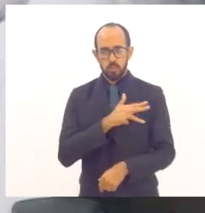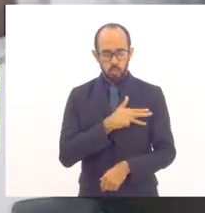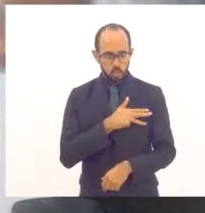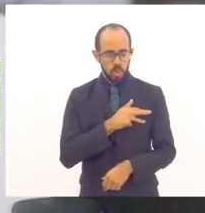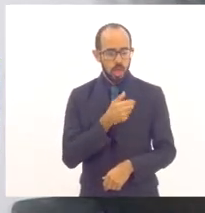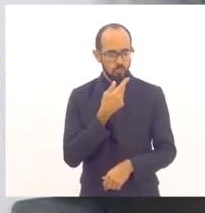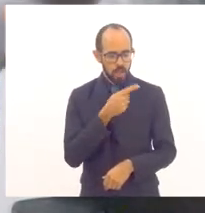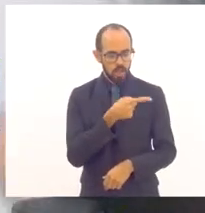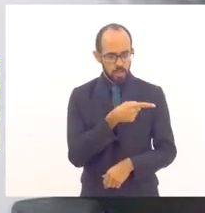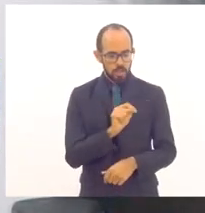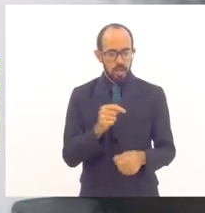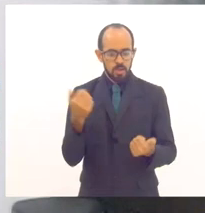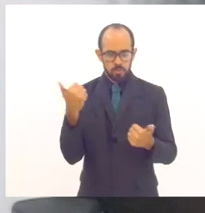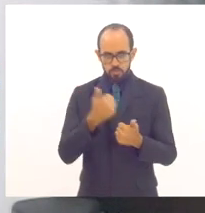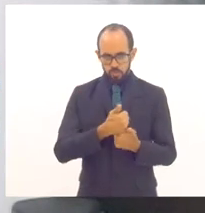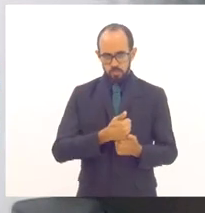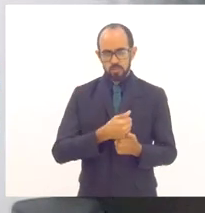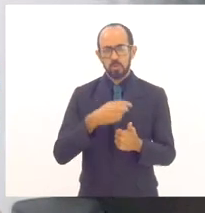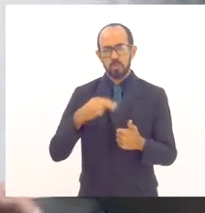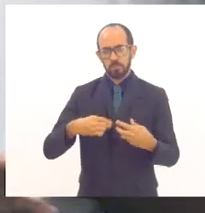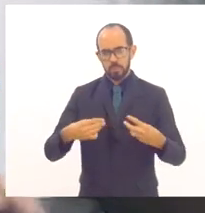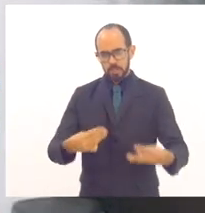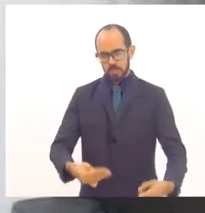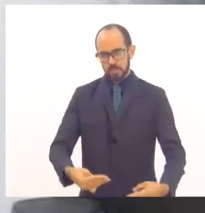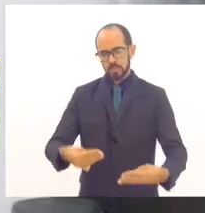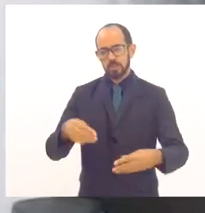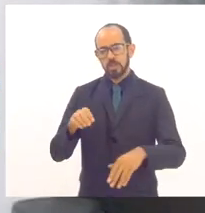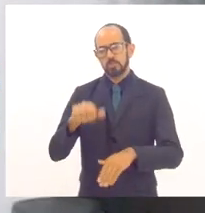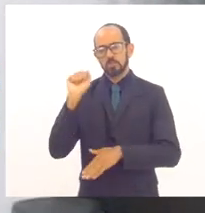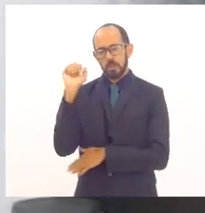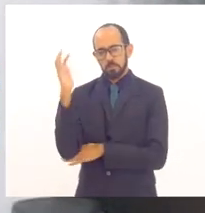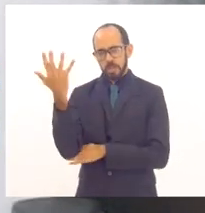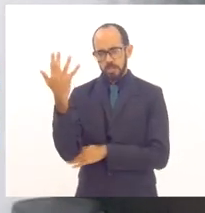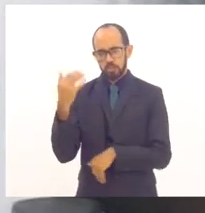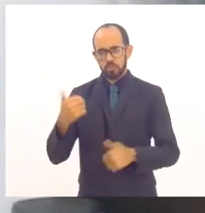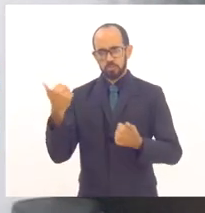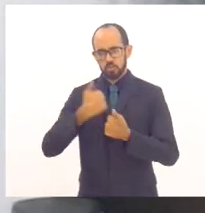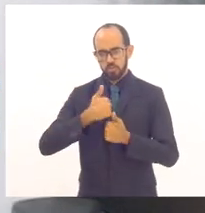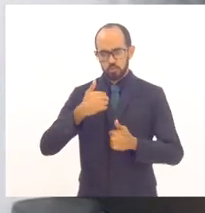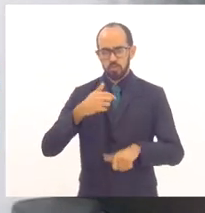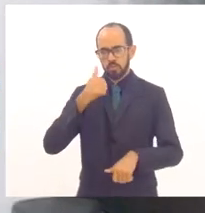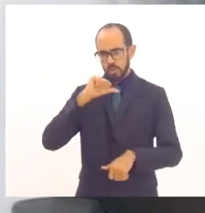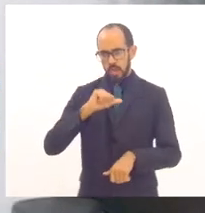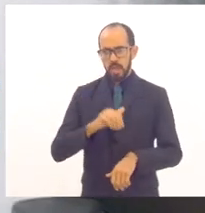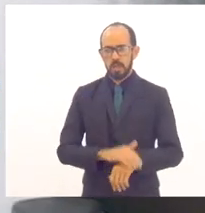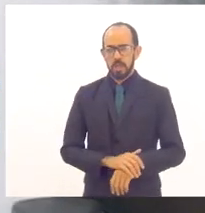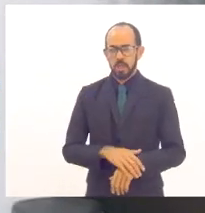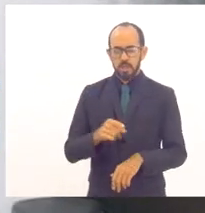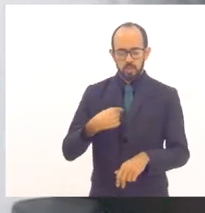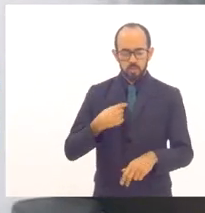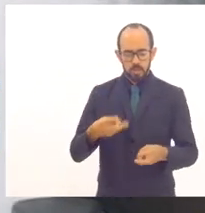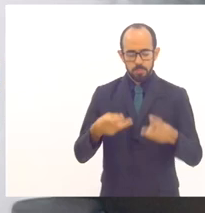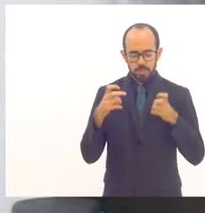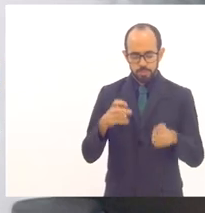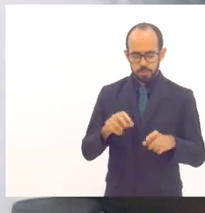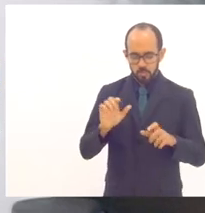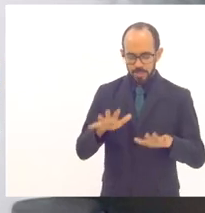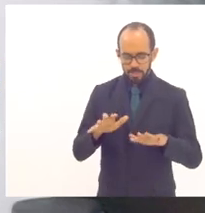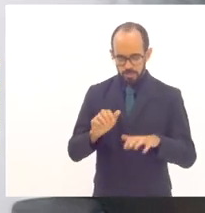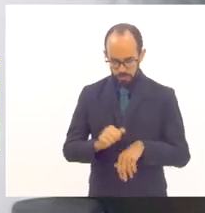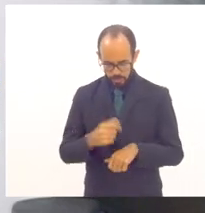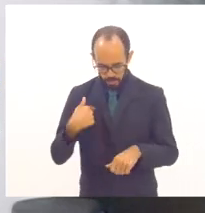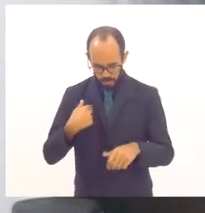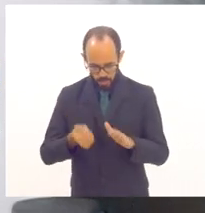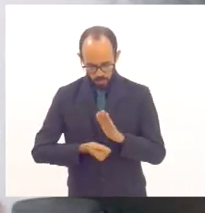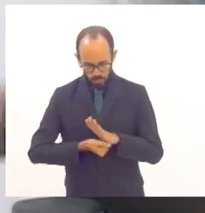foi ministra de Estado de Meio Ambiente muitos anos. Então, eu quero dizer que eu tenho essa percepção. Fiz muitas